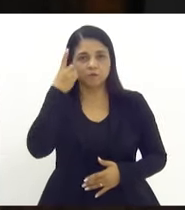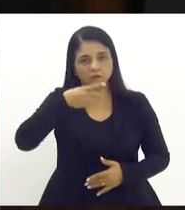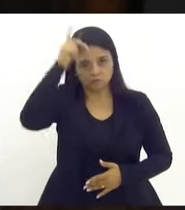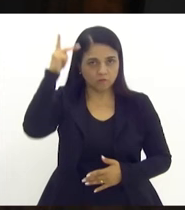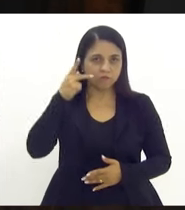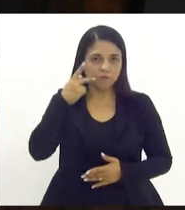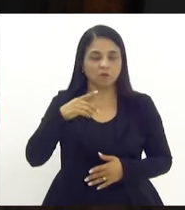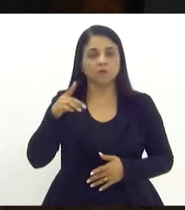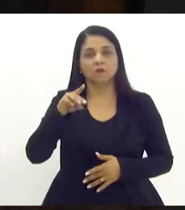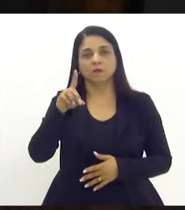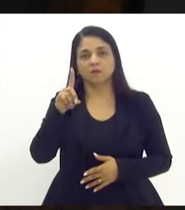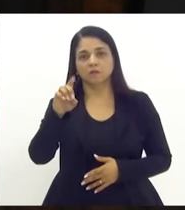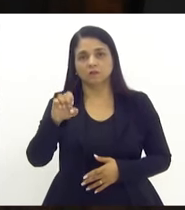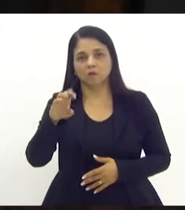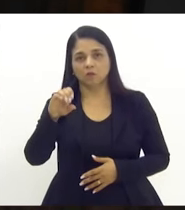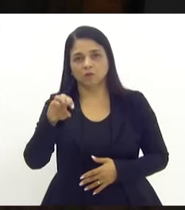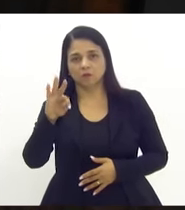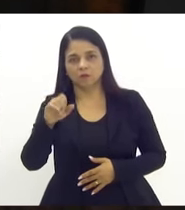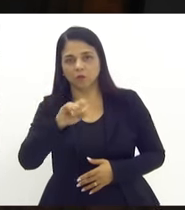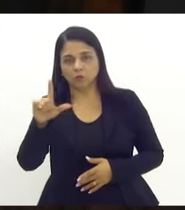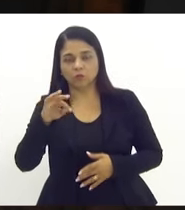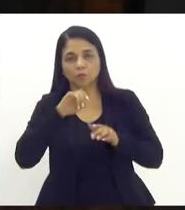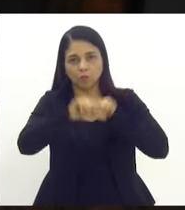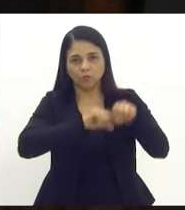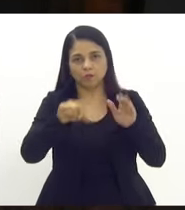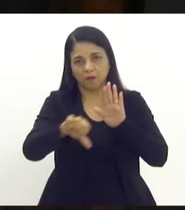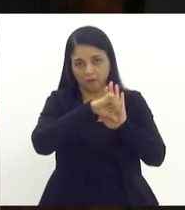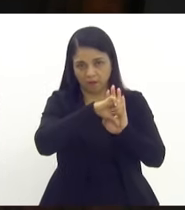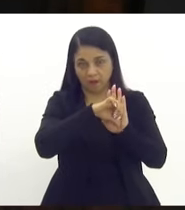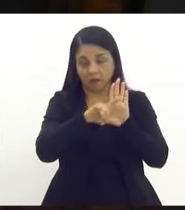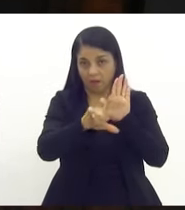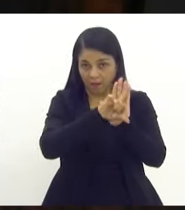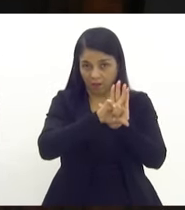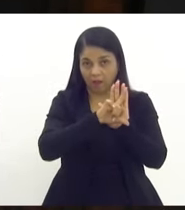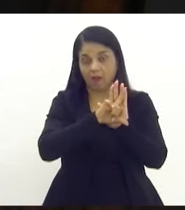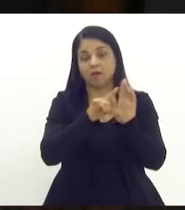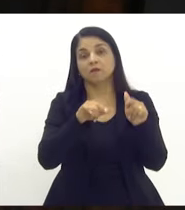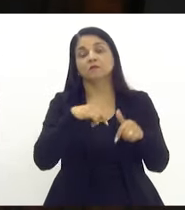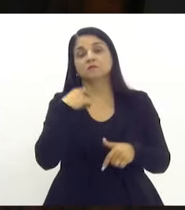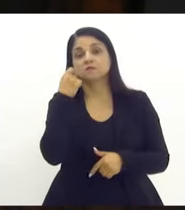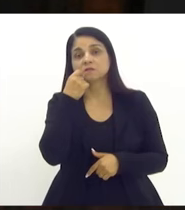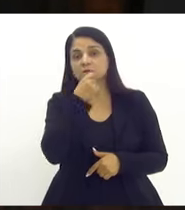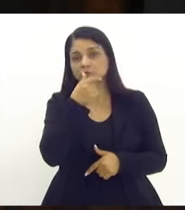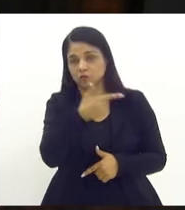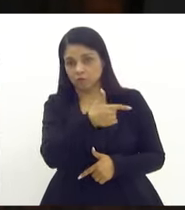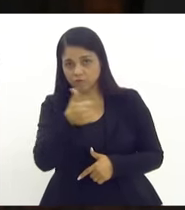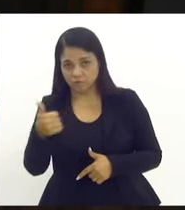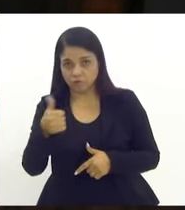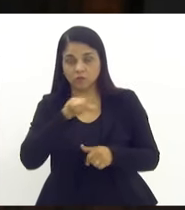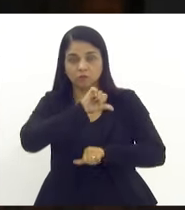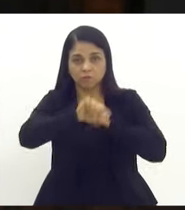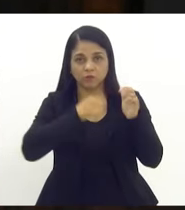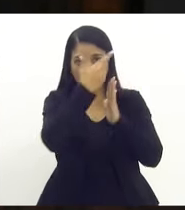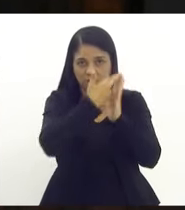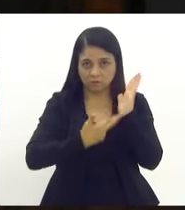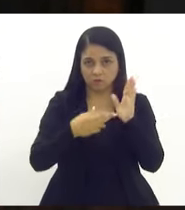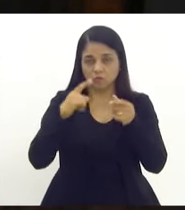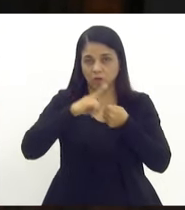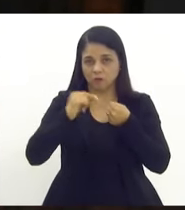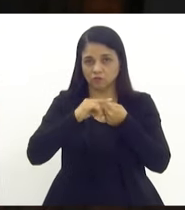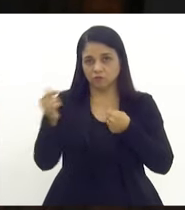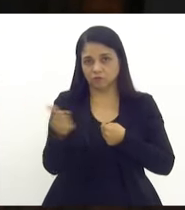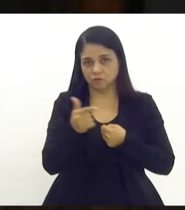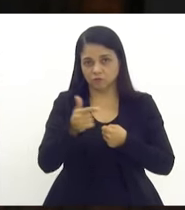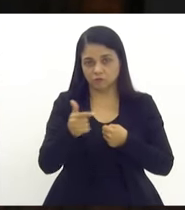Paulo e doutor Deodalto, que modifica a lei 9.428, de 30 de setembro de 21, que alterou a redação do artigo 22 da